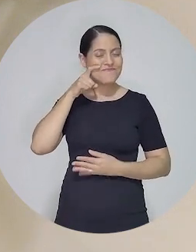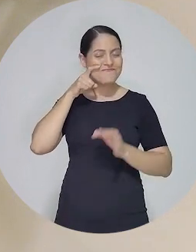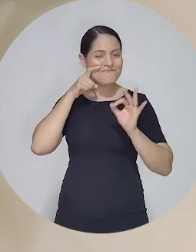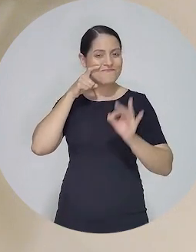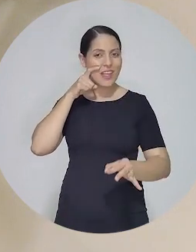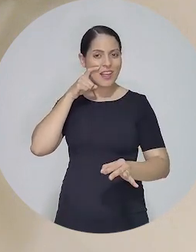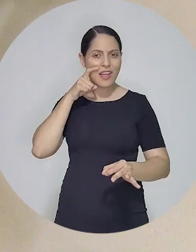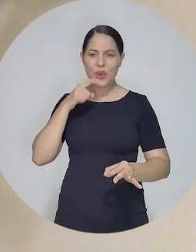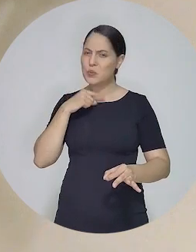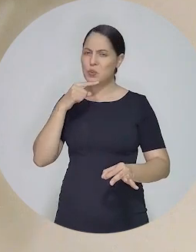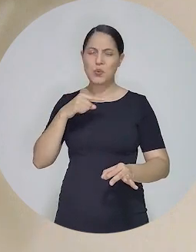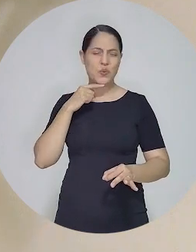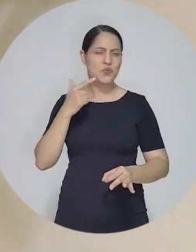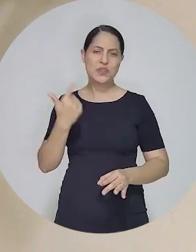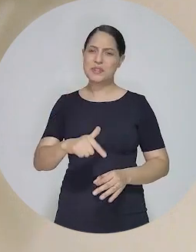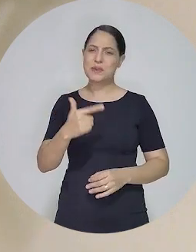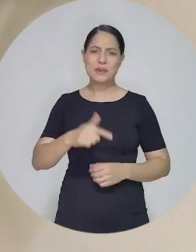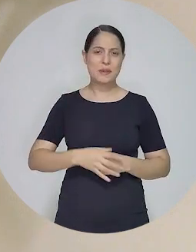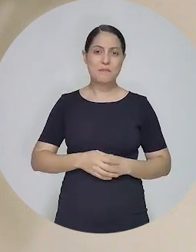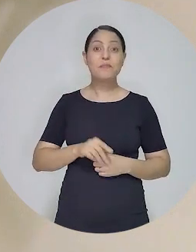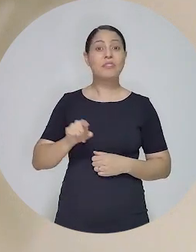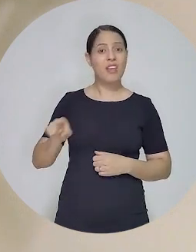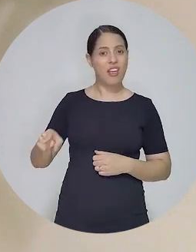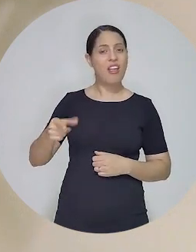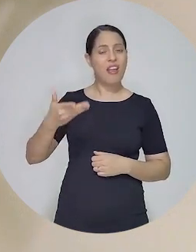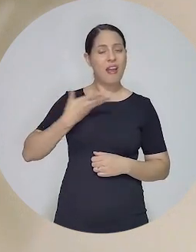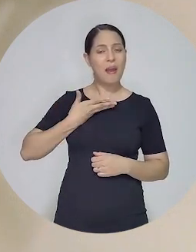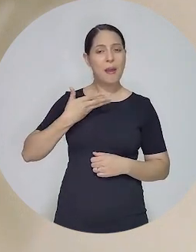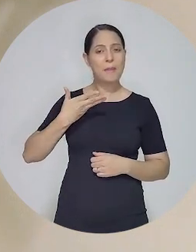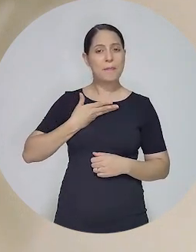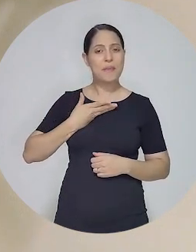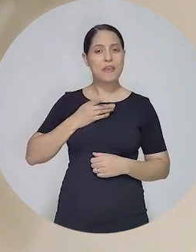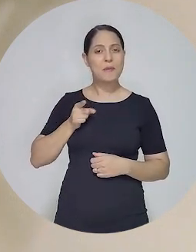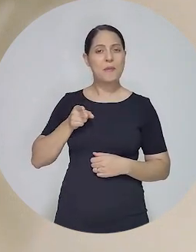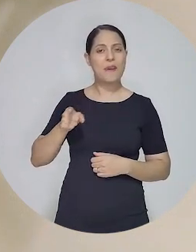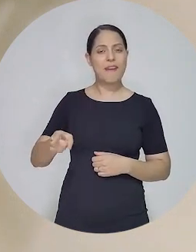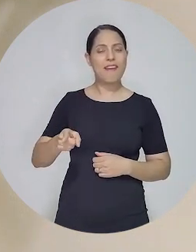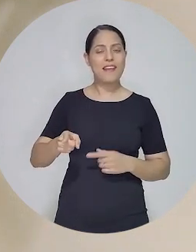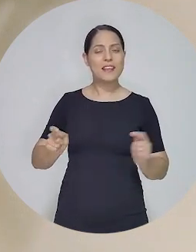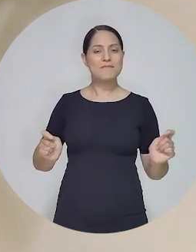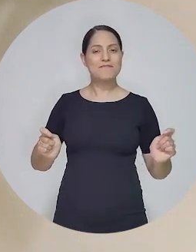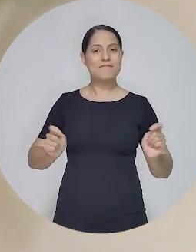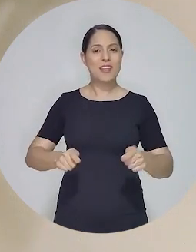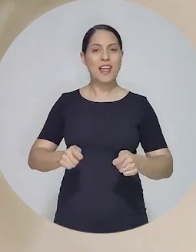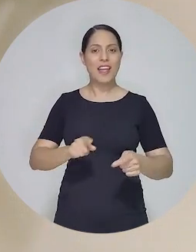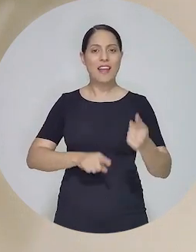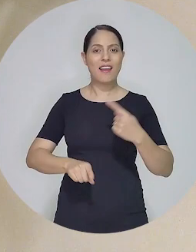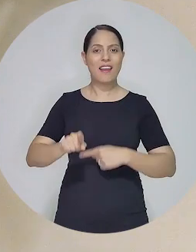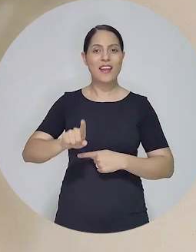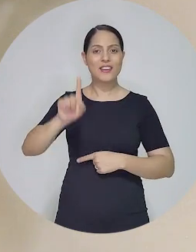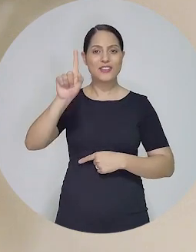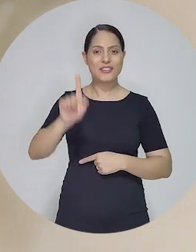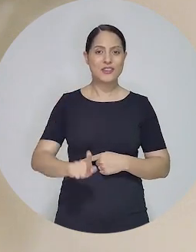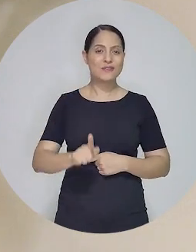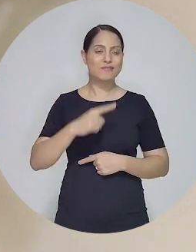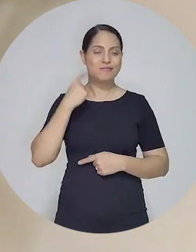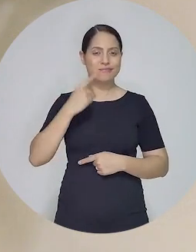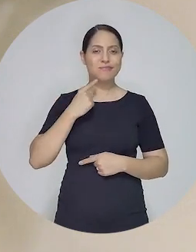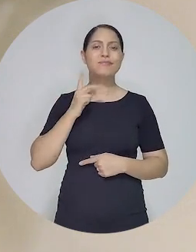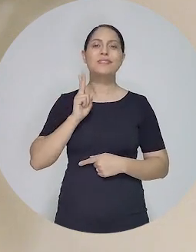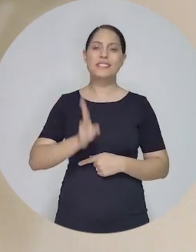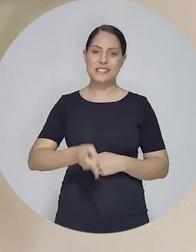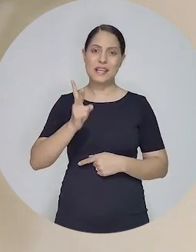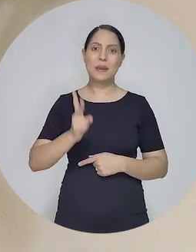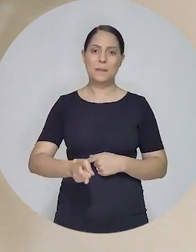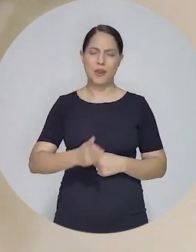que o Beto amigo não é um Beto tão diferente assim do que será o Beto gestor da advocacia